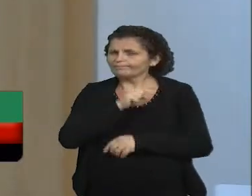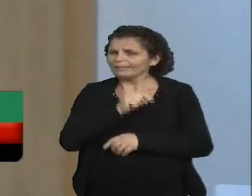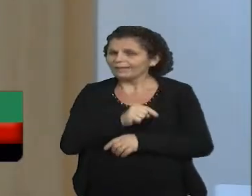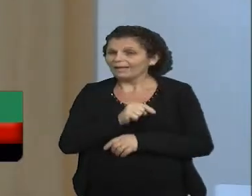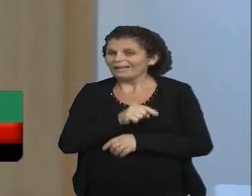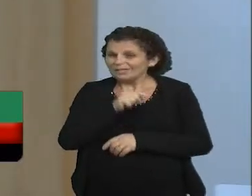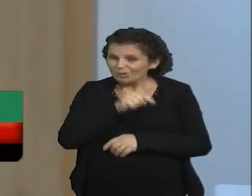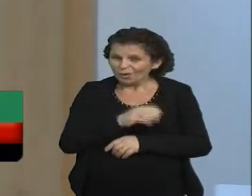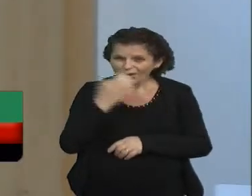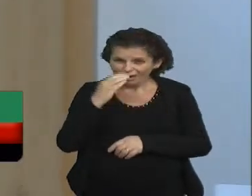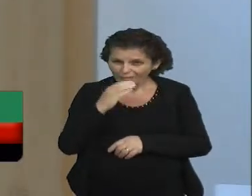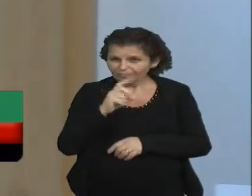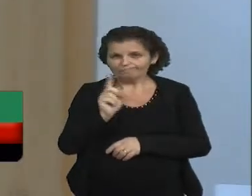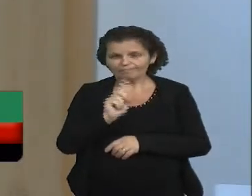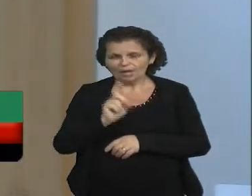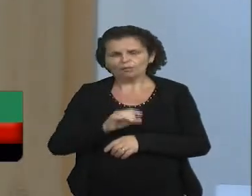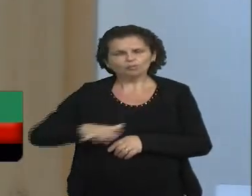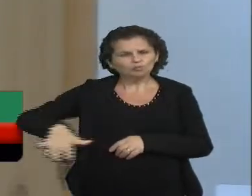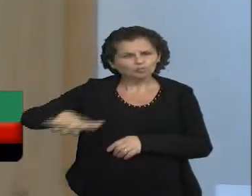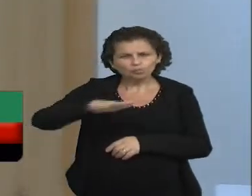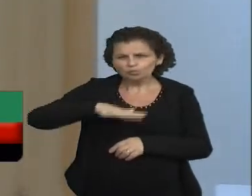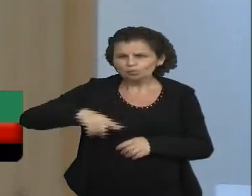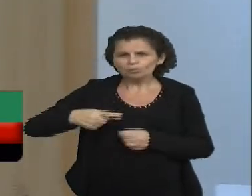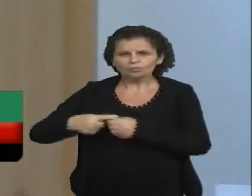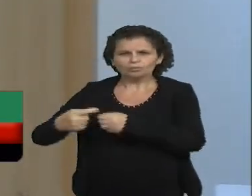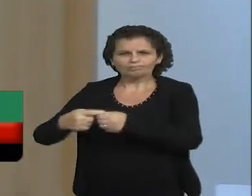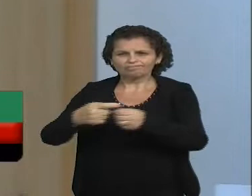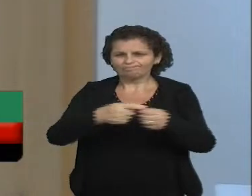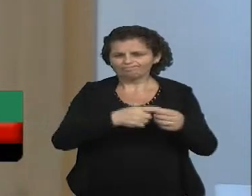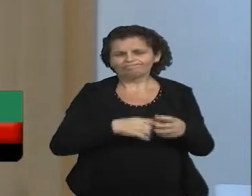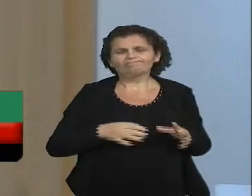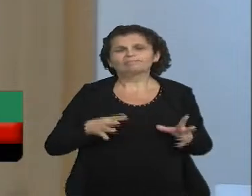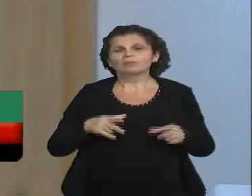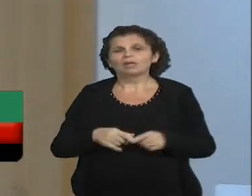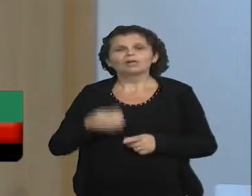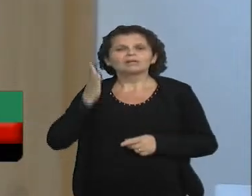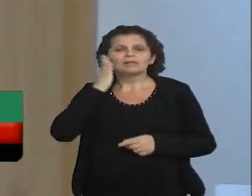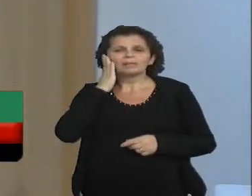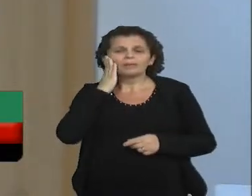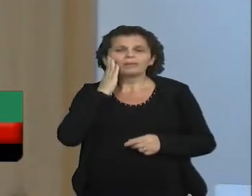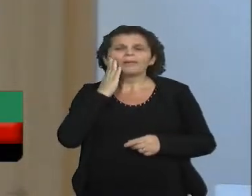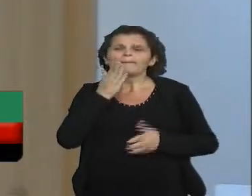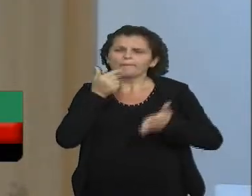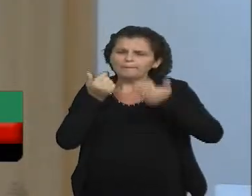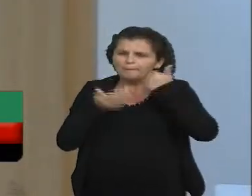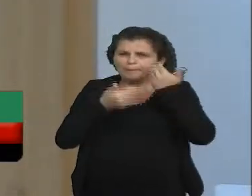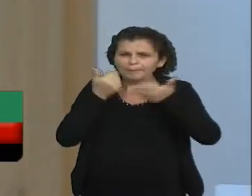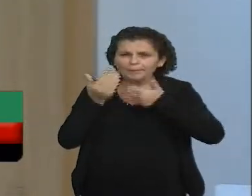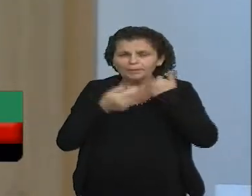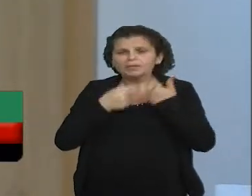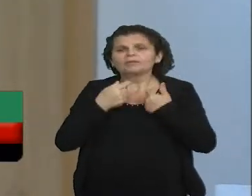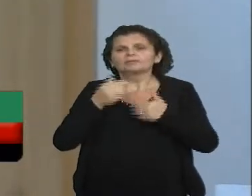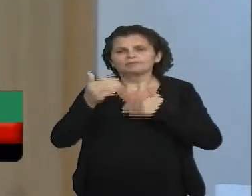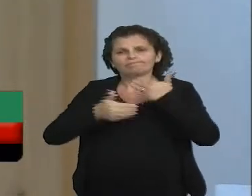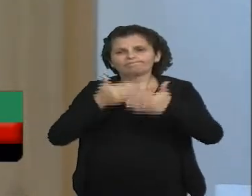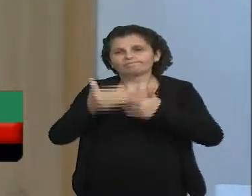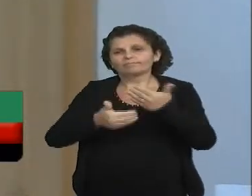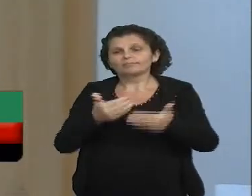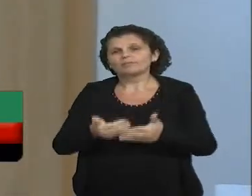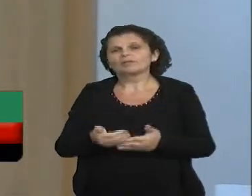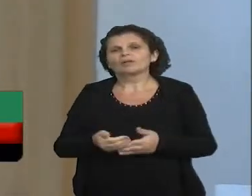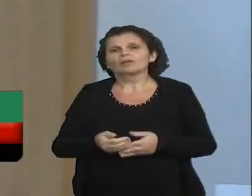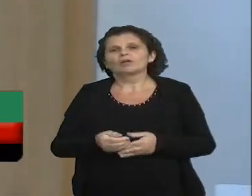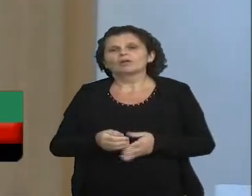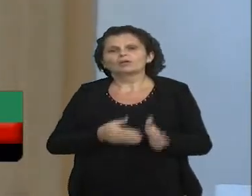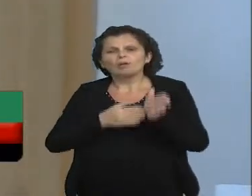disse, não é só em Carapicuíba, em todos os municípios. E a gente tem consciência aqui que precisamos avançar muito, sem dúvida, mas nós estamos